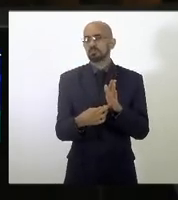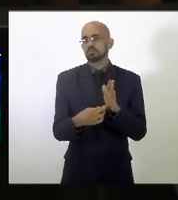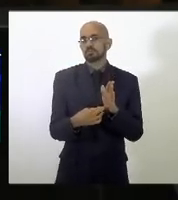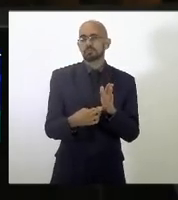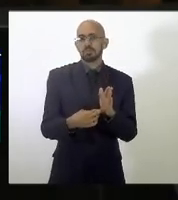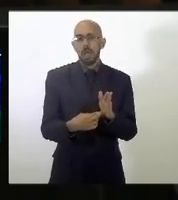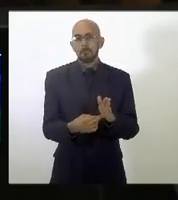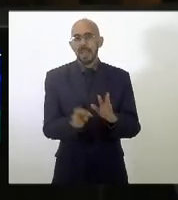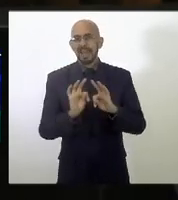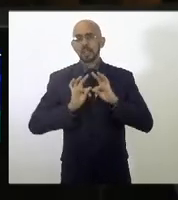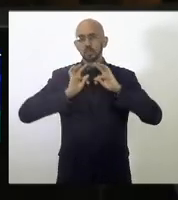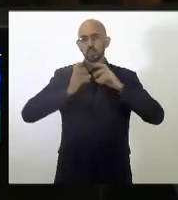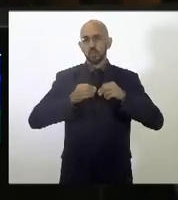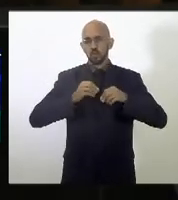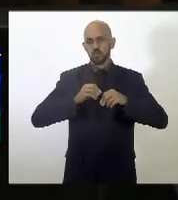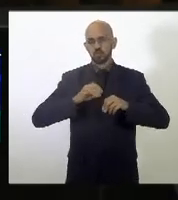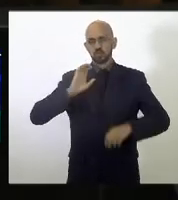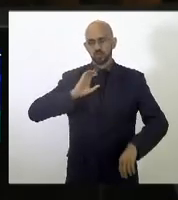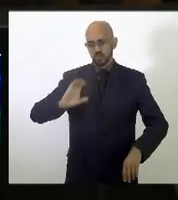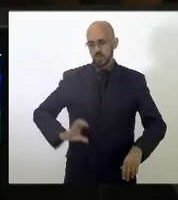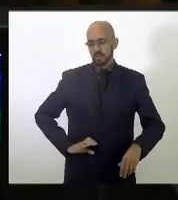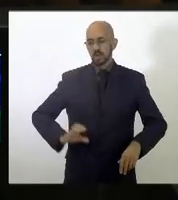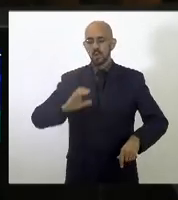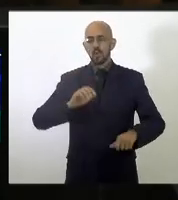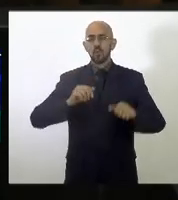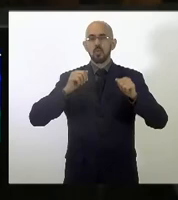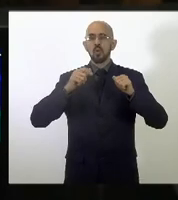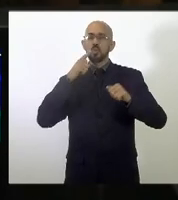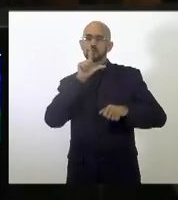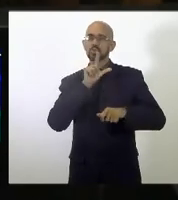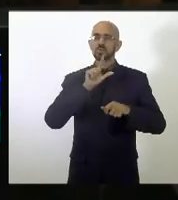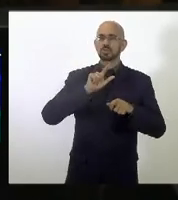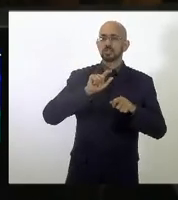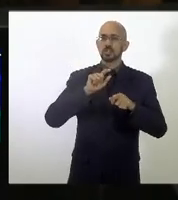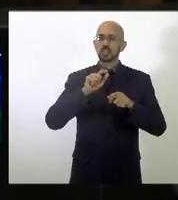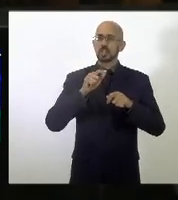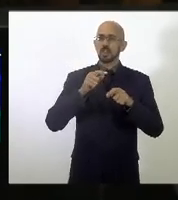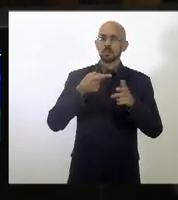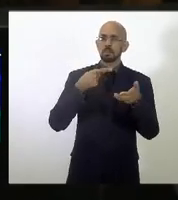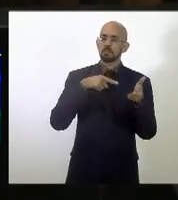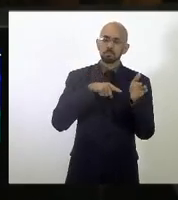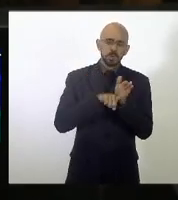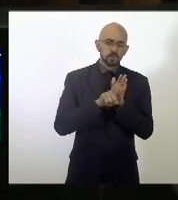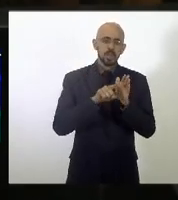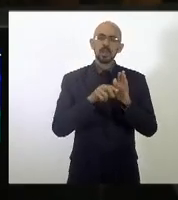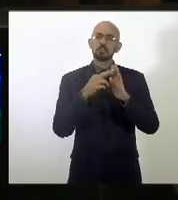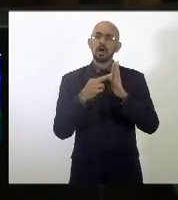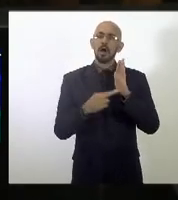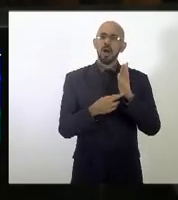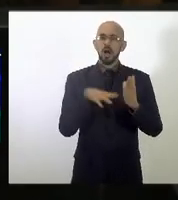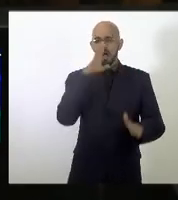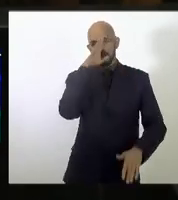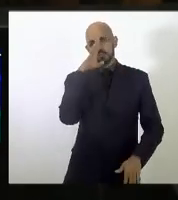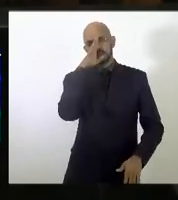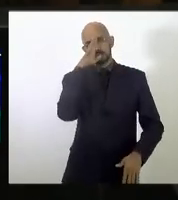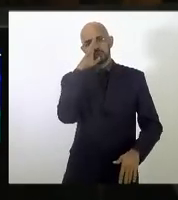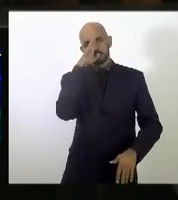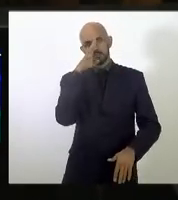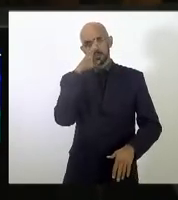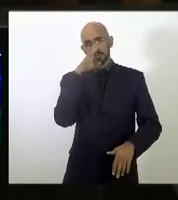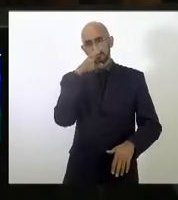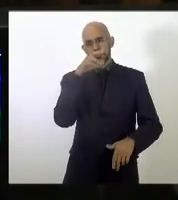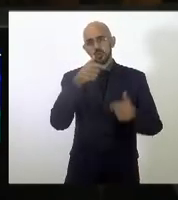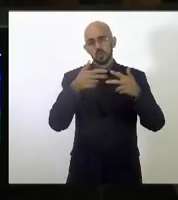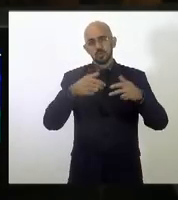para que todo cidadão possa questionar uma regulamentação abusiva, coisa que o Ministério da Economia